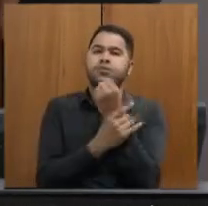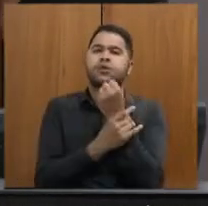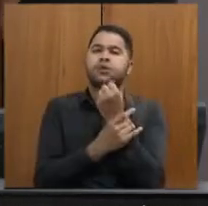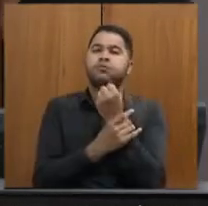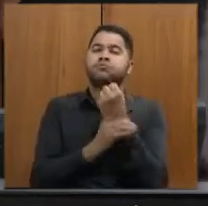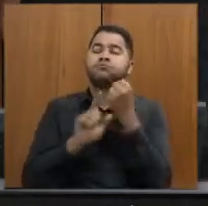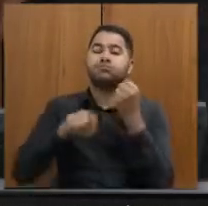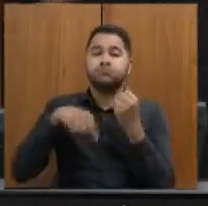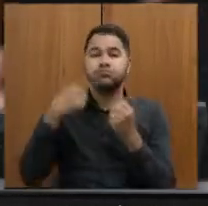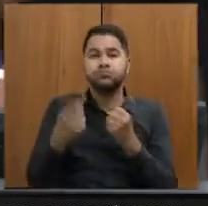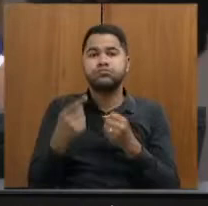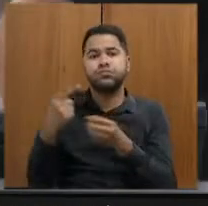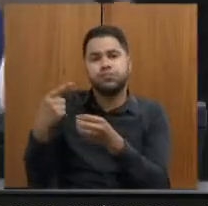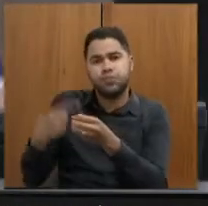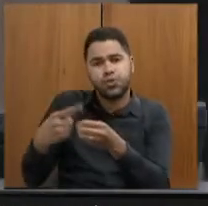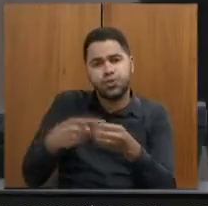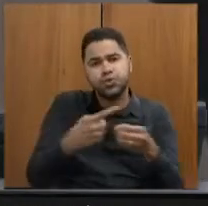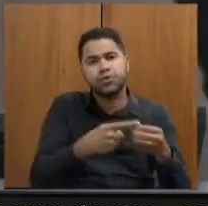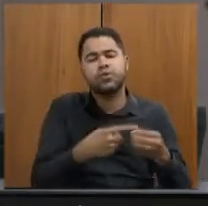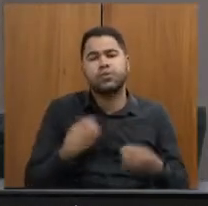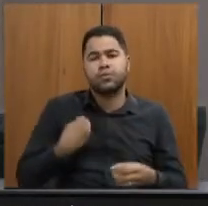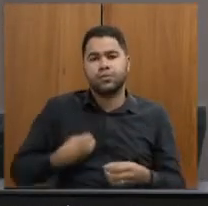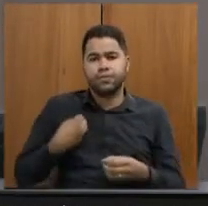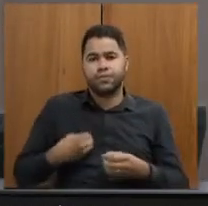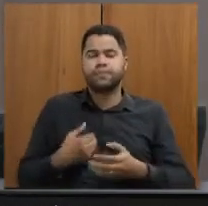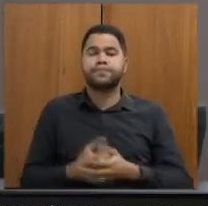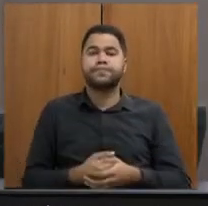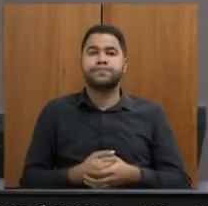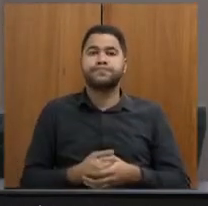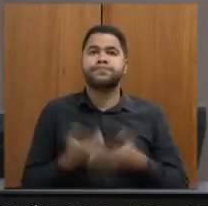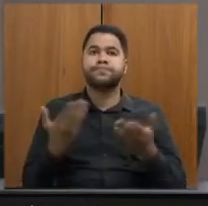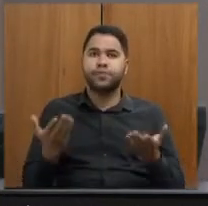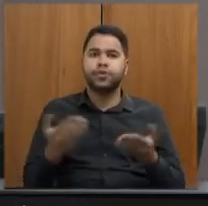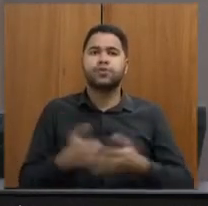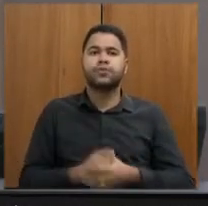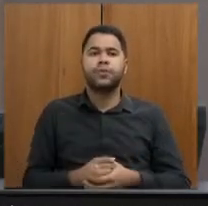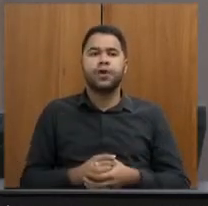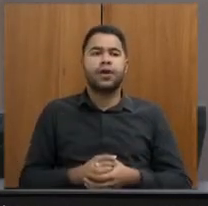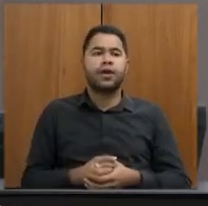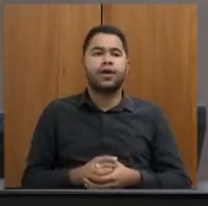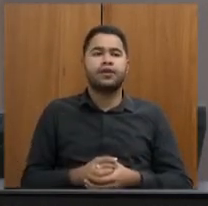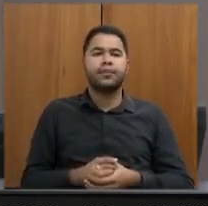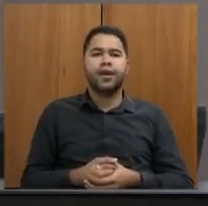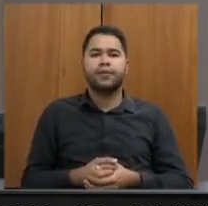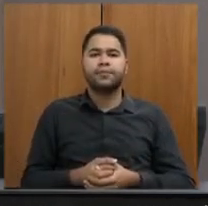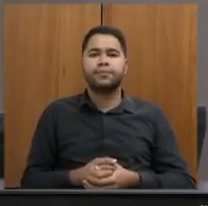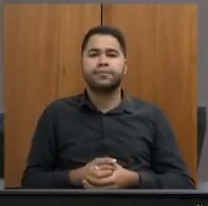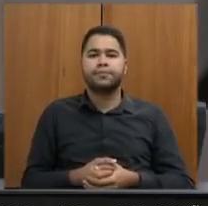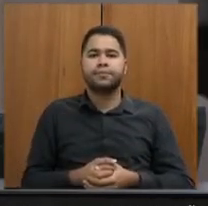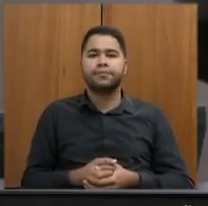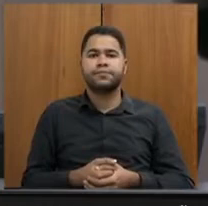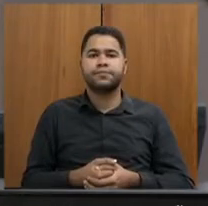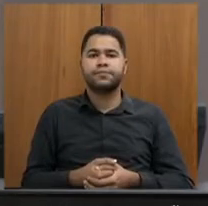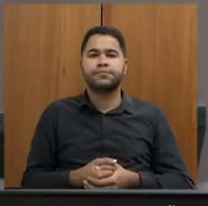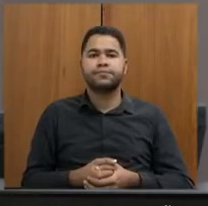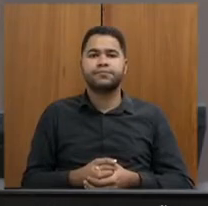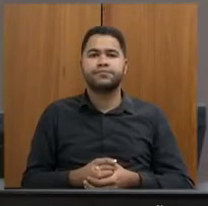na ponta são os municípios também participando pois não é